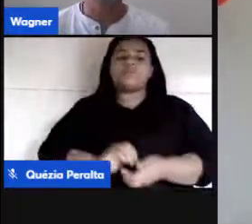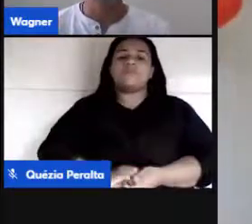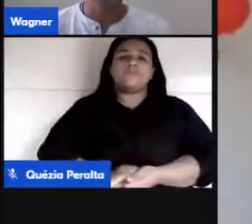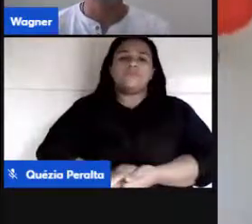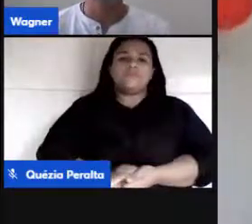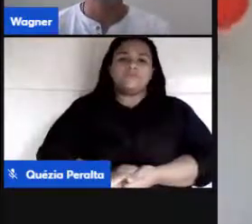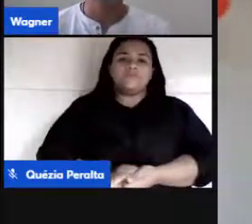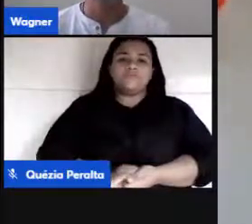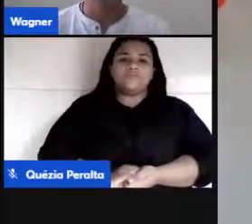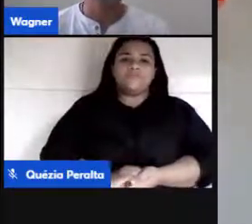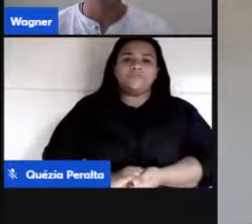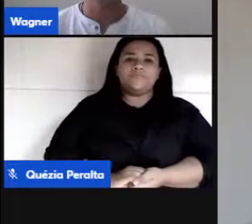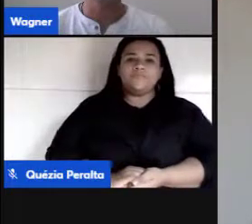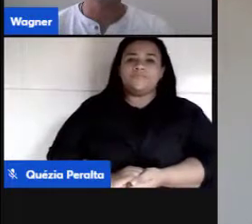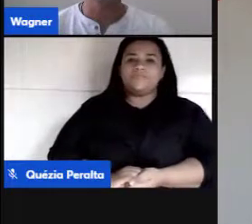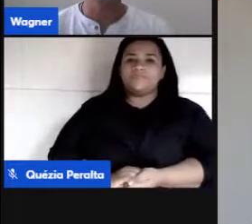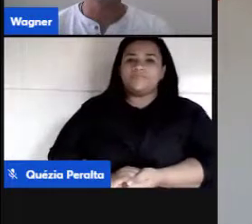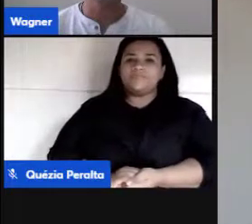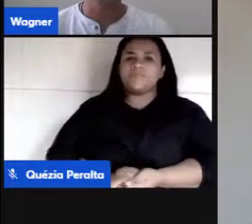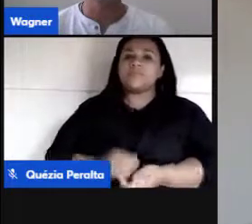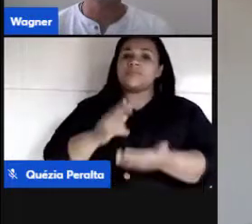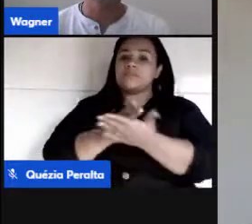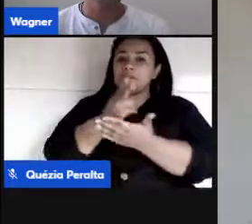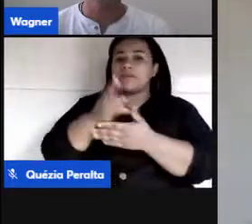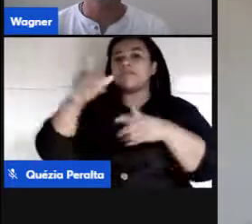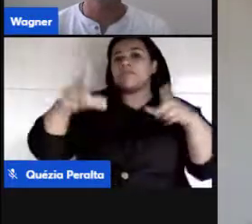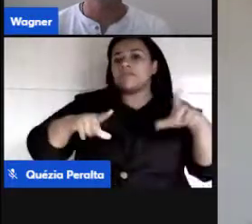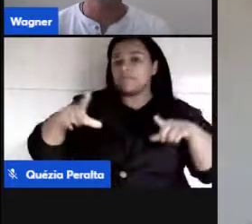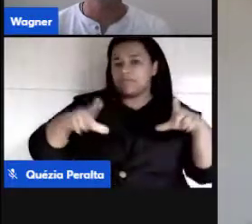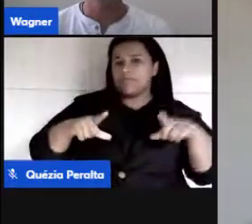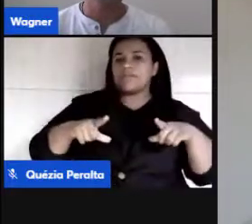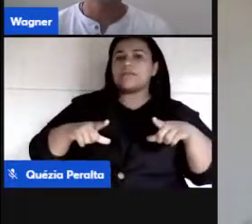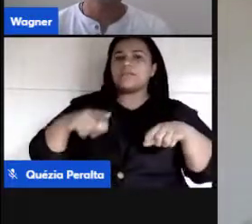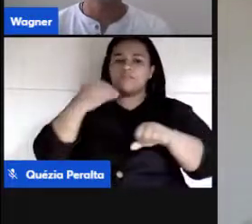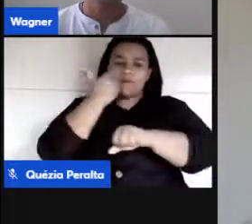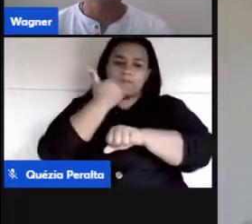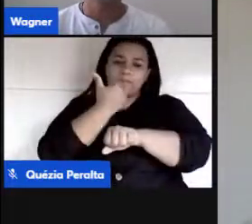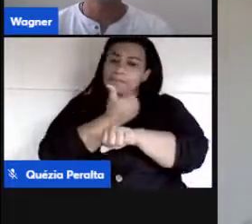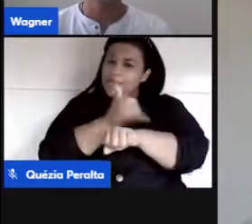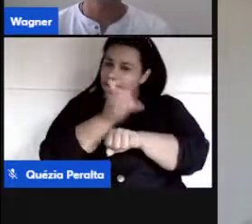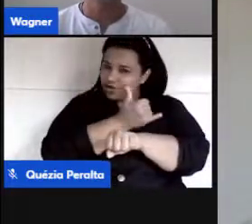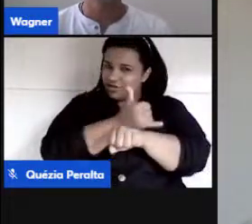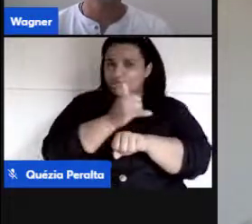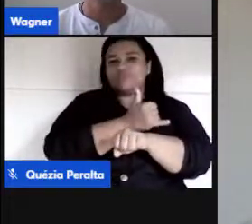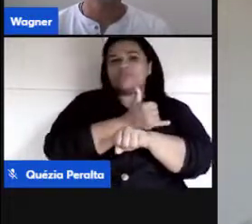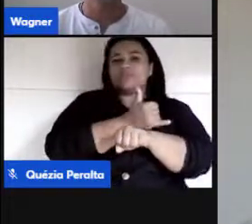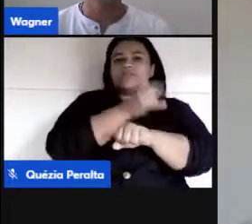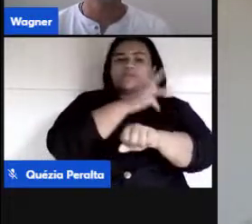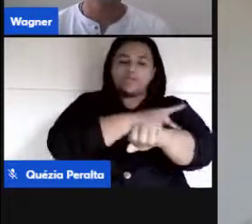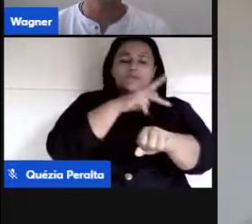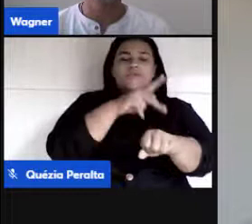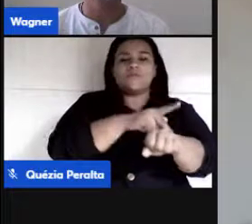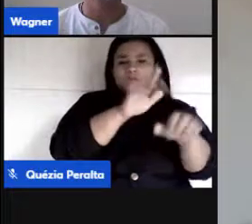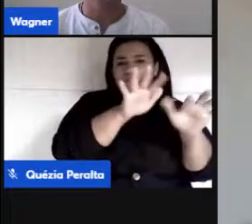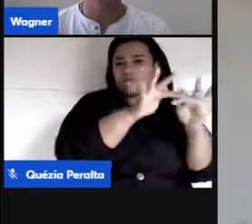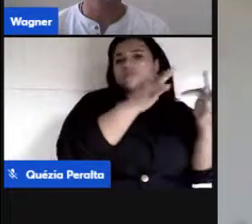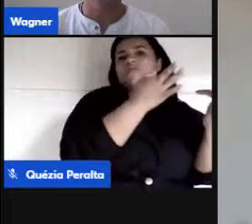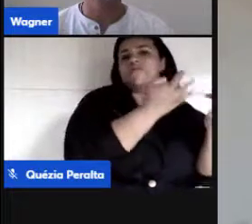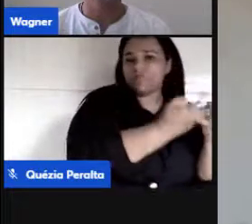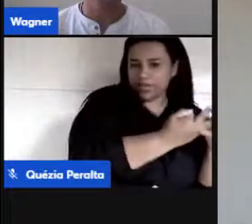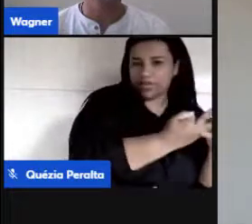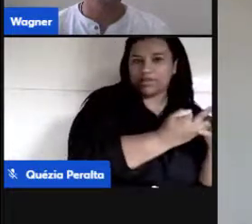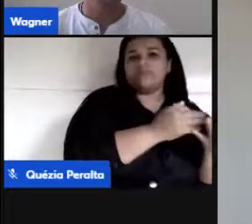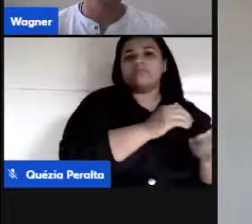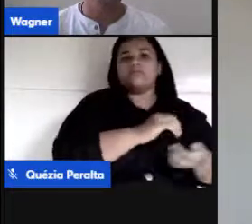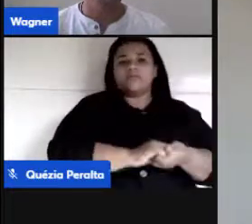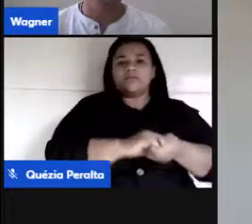Dessa forma, sempre trabalhando com a intervenção de um adulto ou de um familiar em todas essas atividades